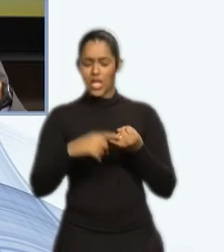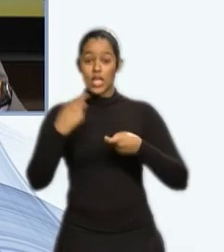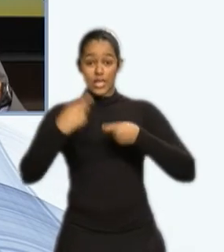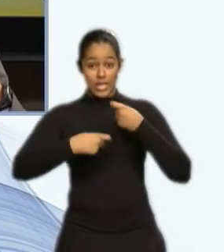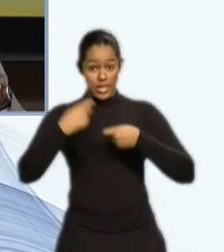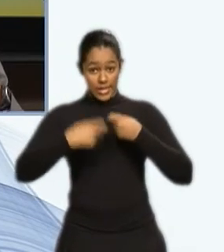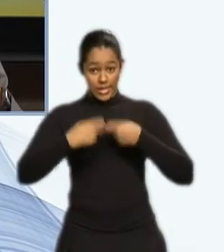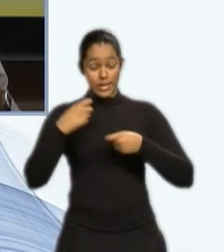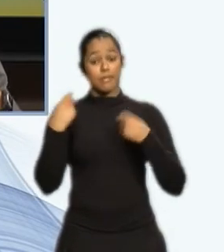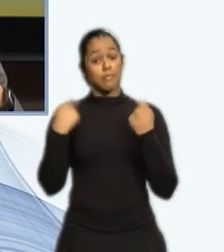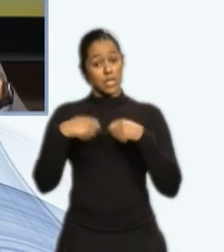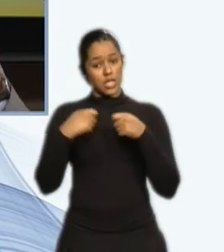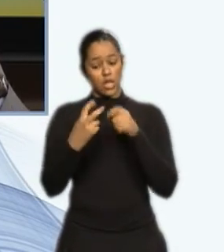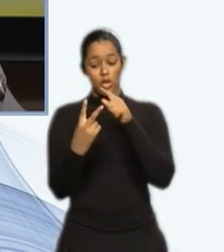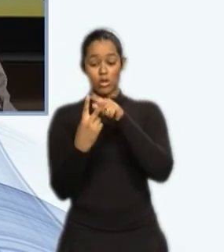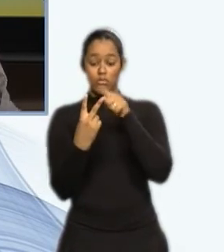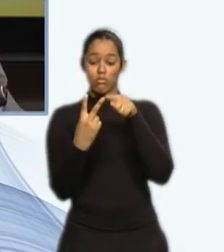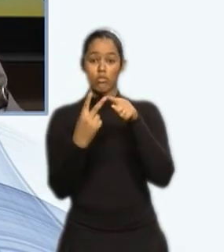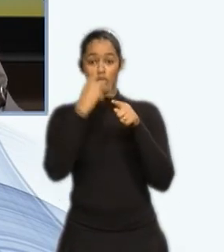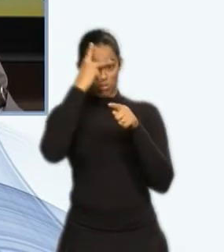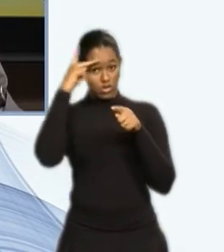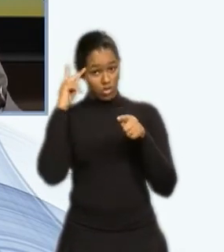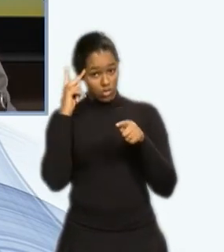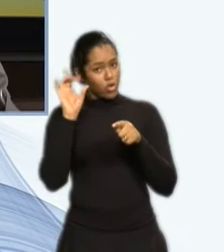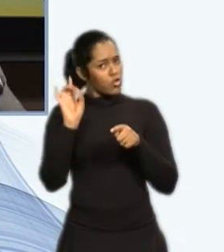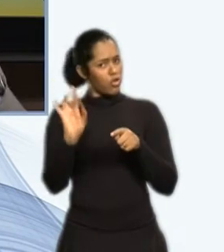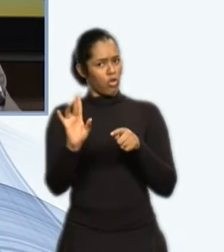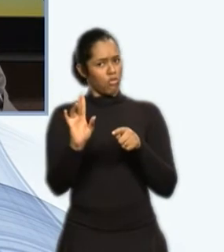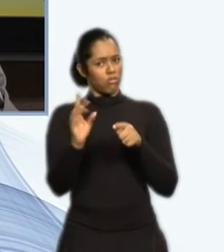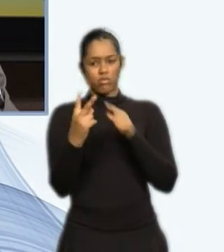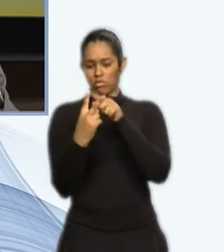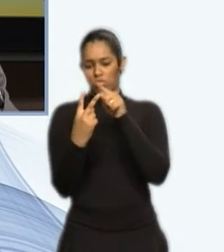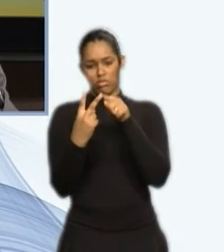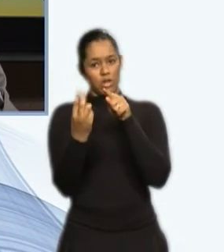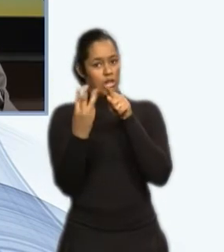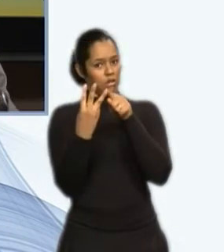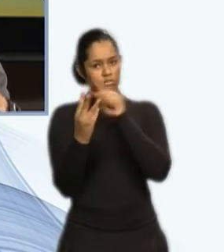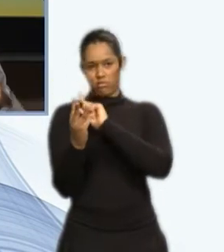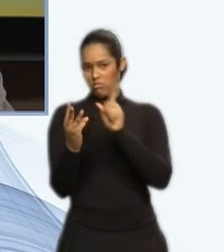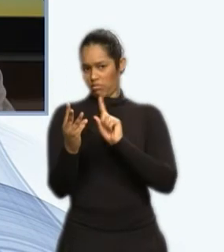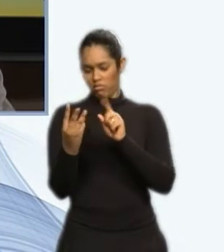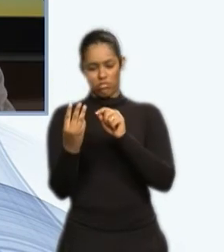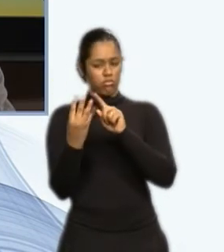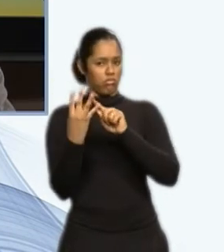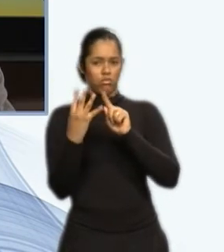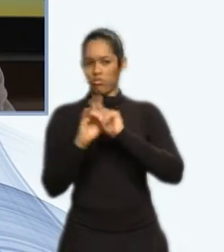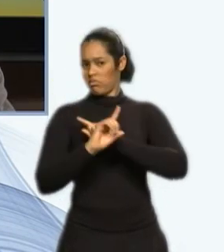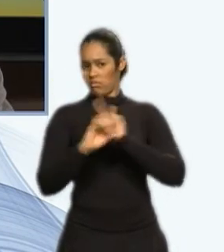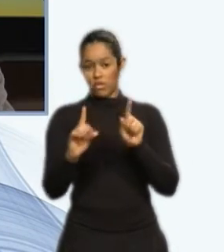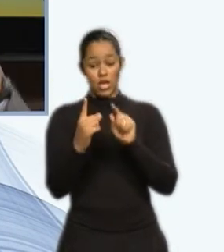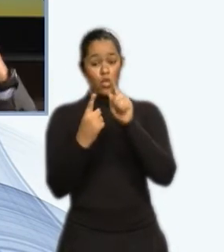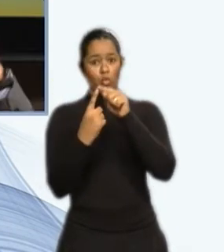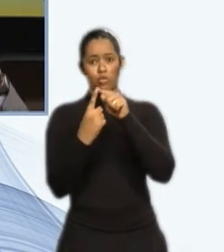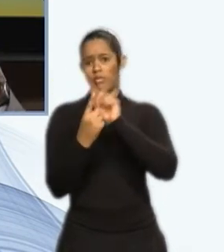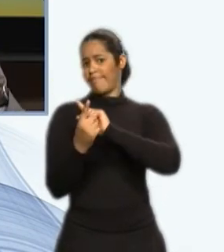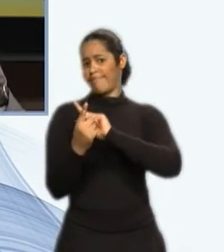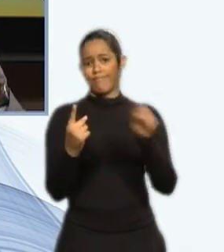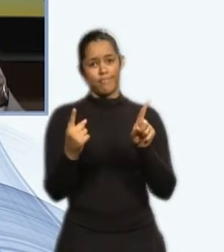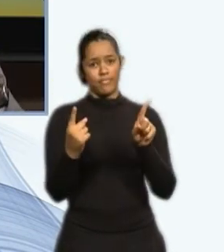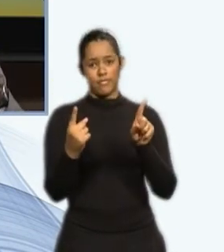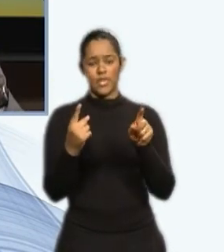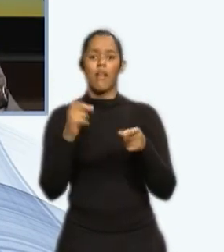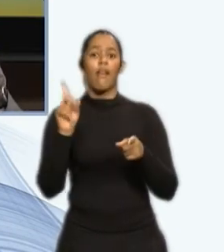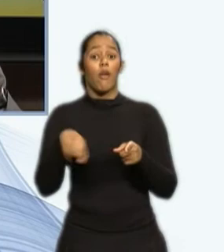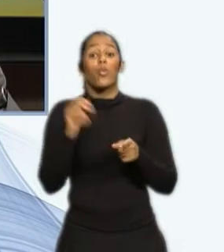que o sexo deve ser entre 2 pessoas, apenas 2, não mais que 2, e não uma, que é